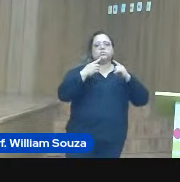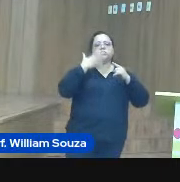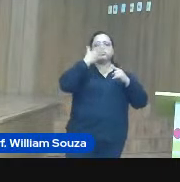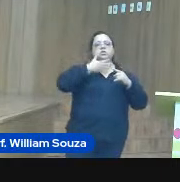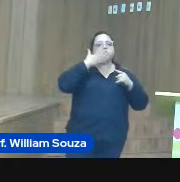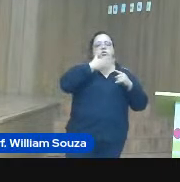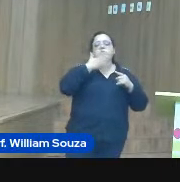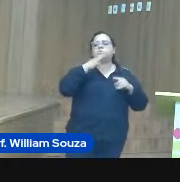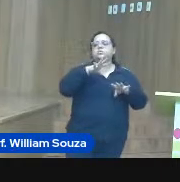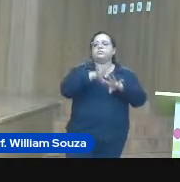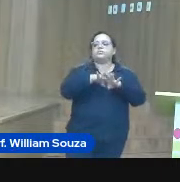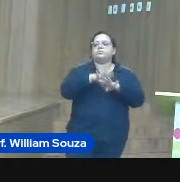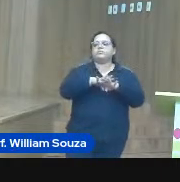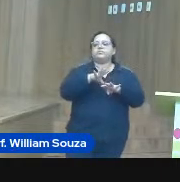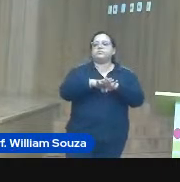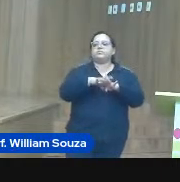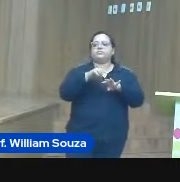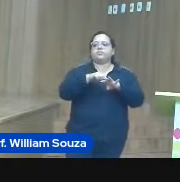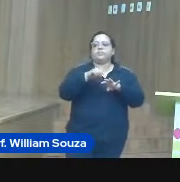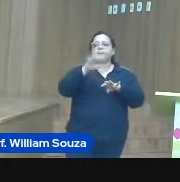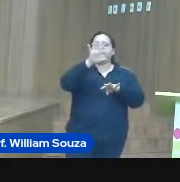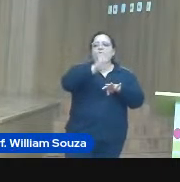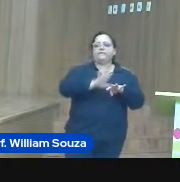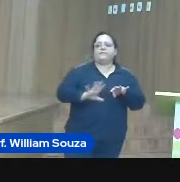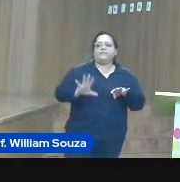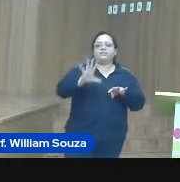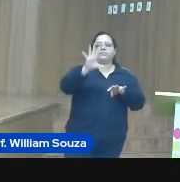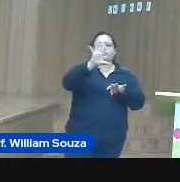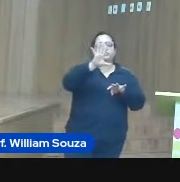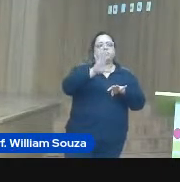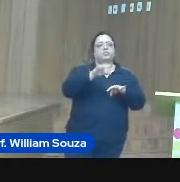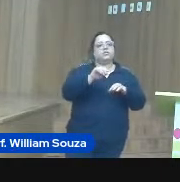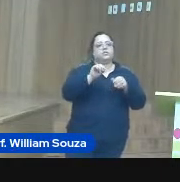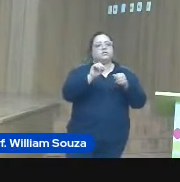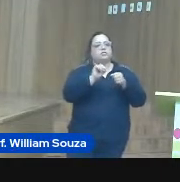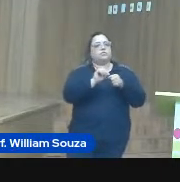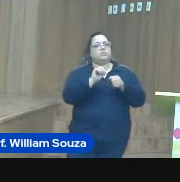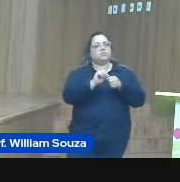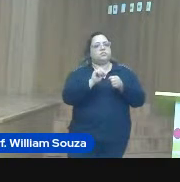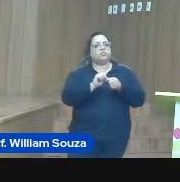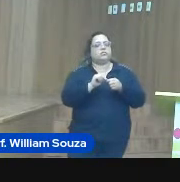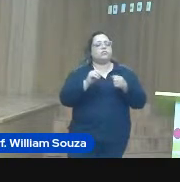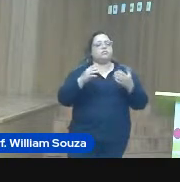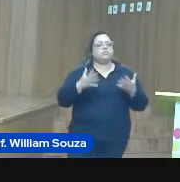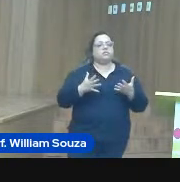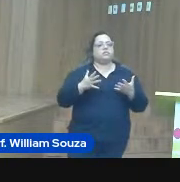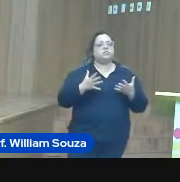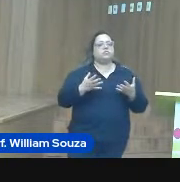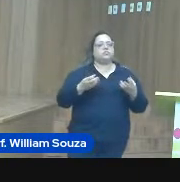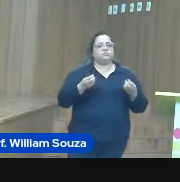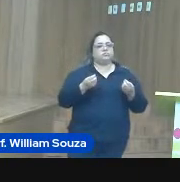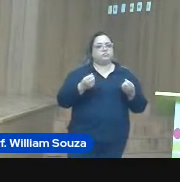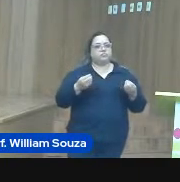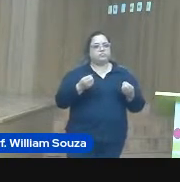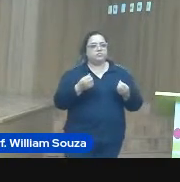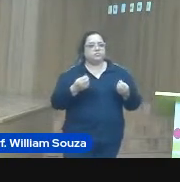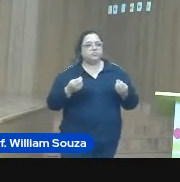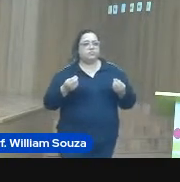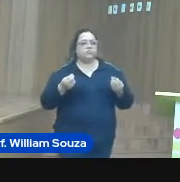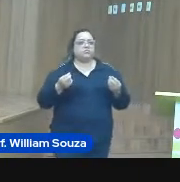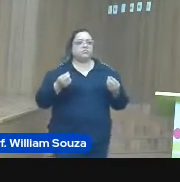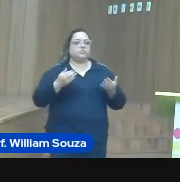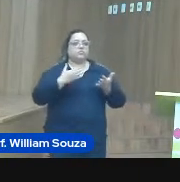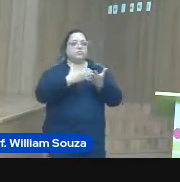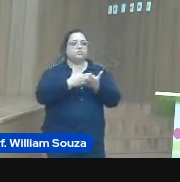essa matemática europeia, que foi feita, grosso modo,